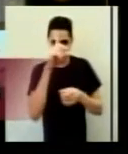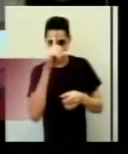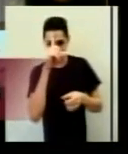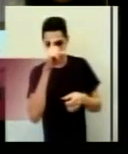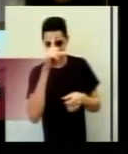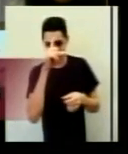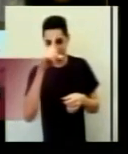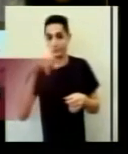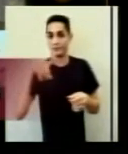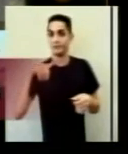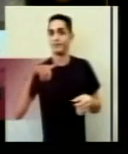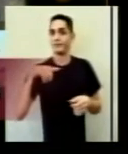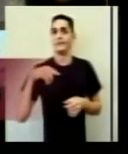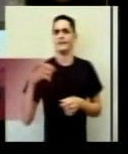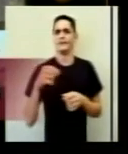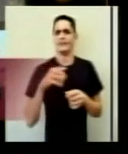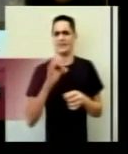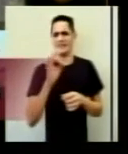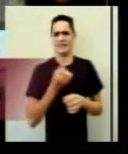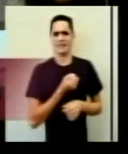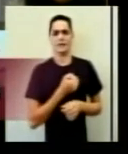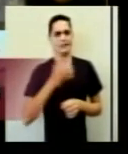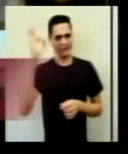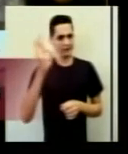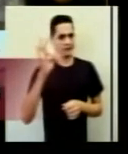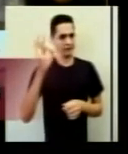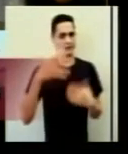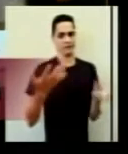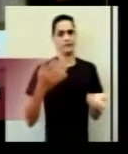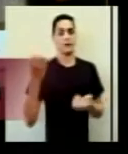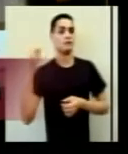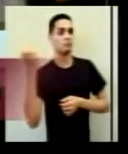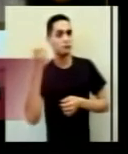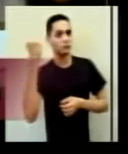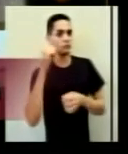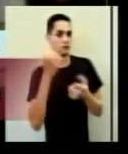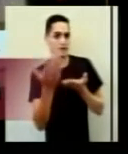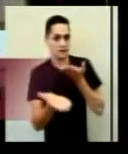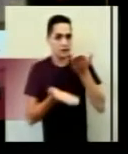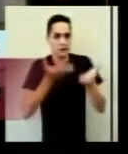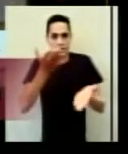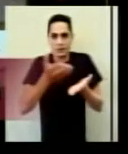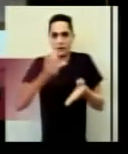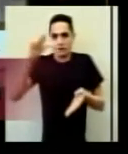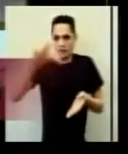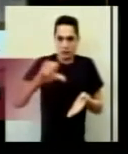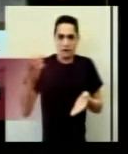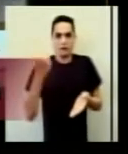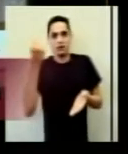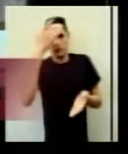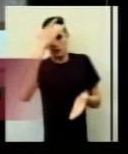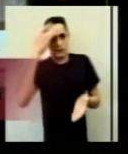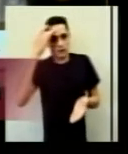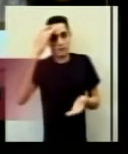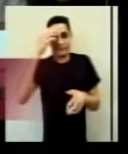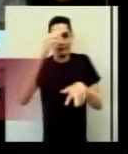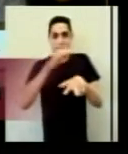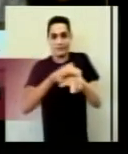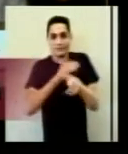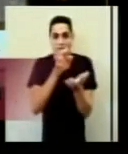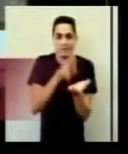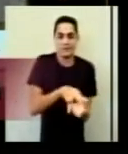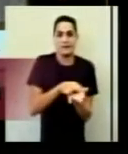UTI, ela sempre está dentro de um hospital onde você tem alta complexidade para tratamento